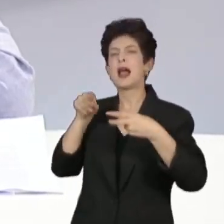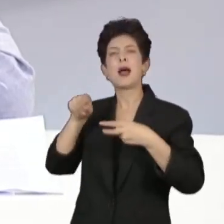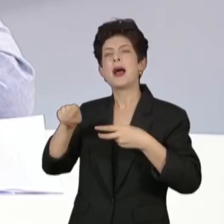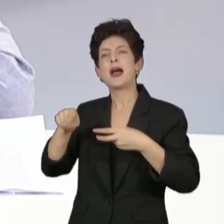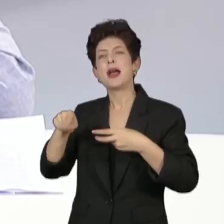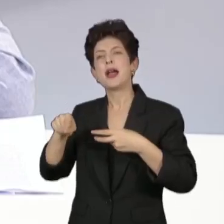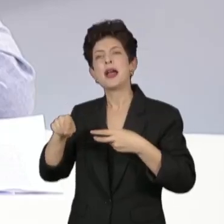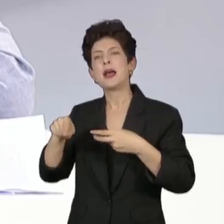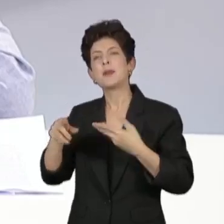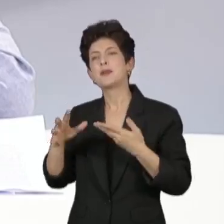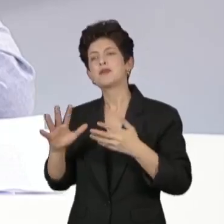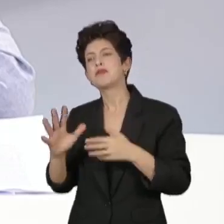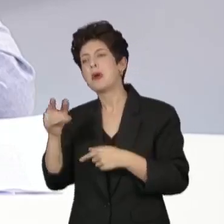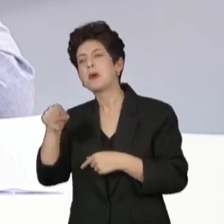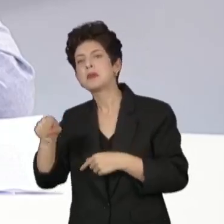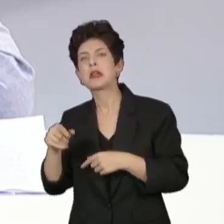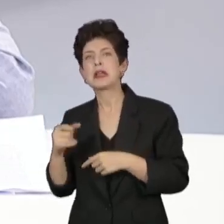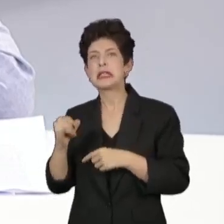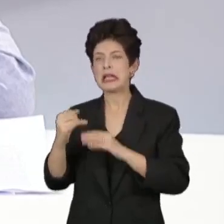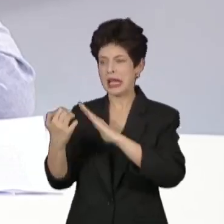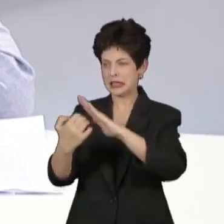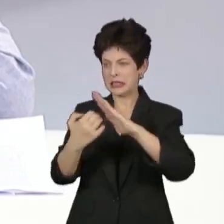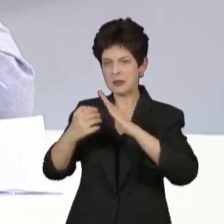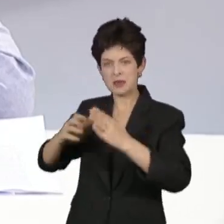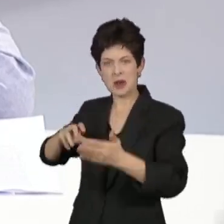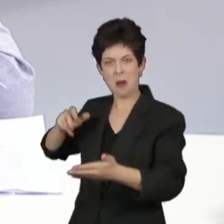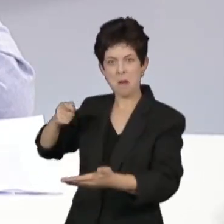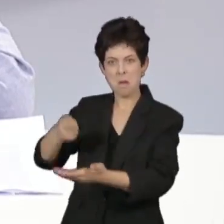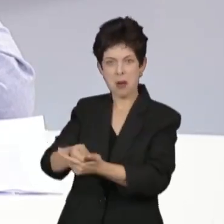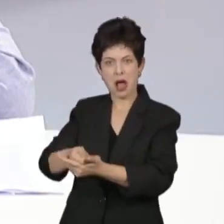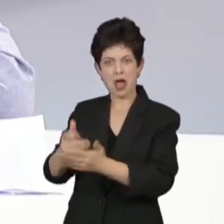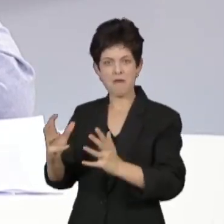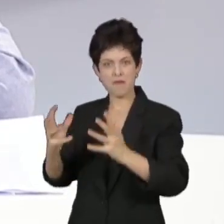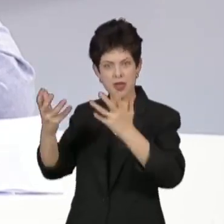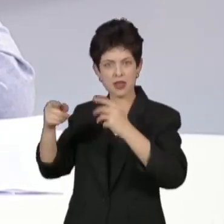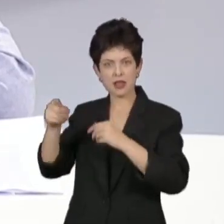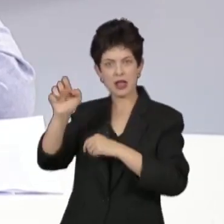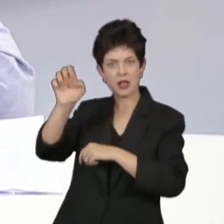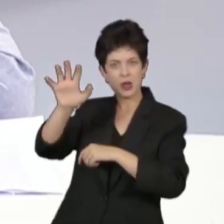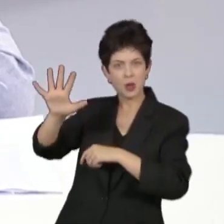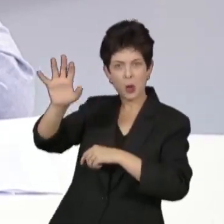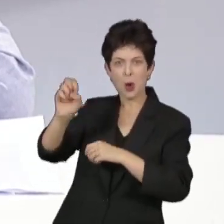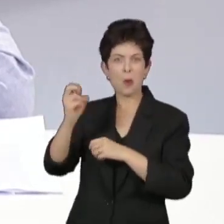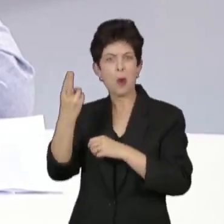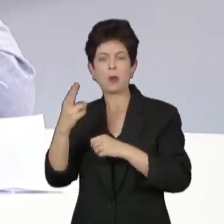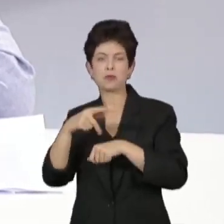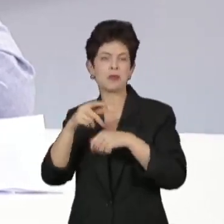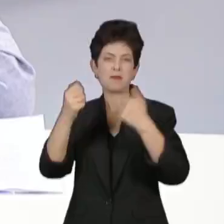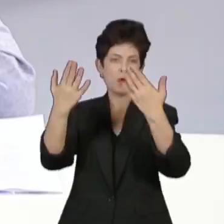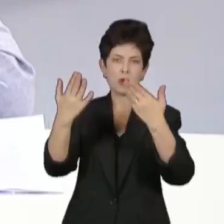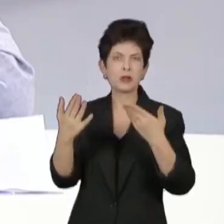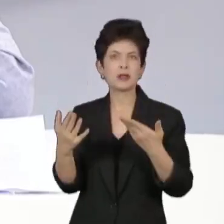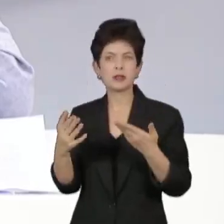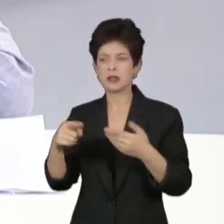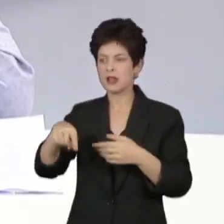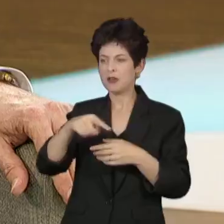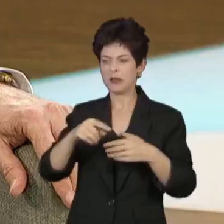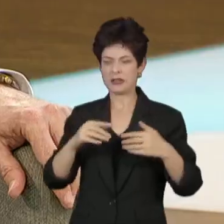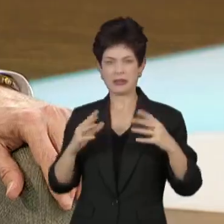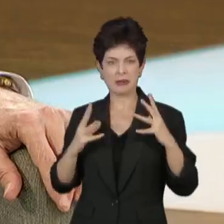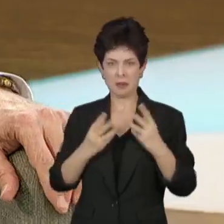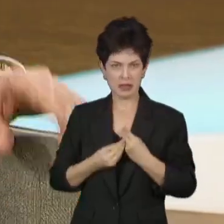de situação? E se essas empresas bancam esses eventos na Europa ou no exterior que os ministros